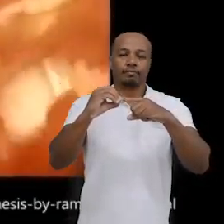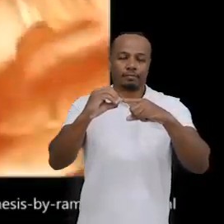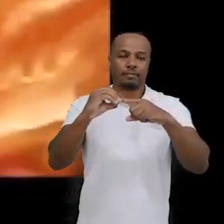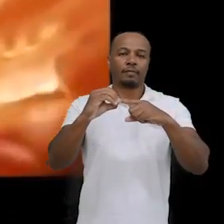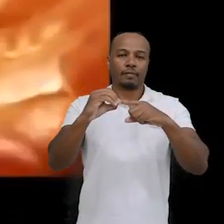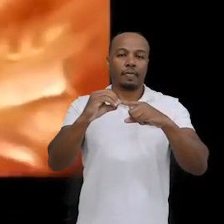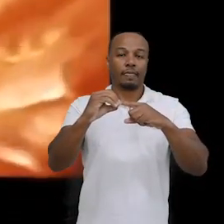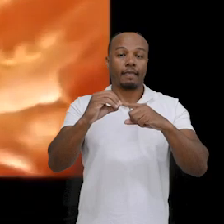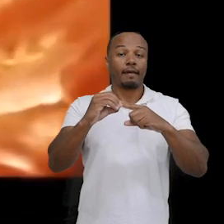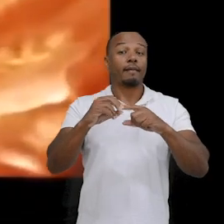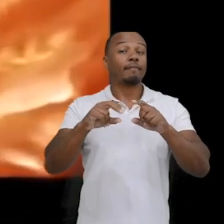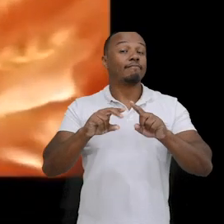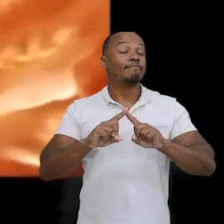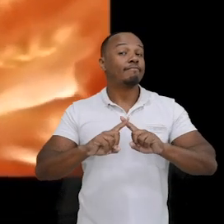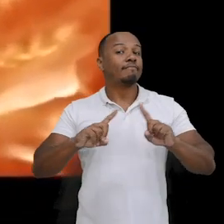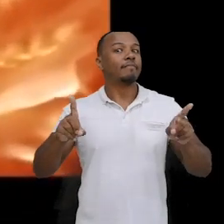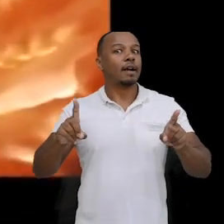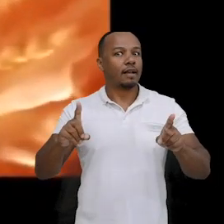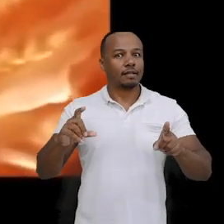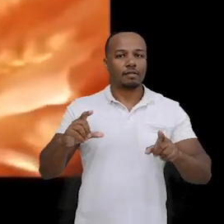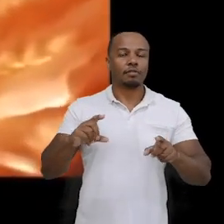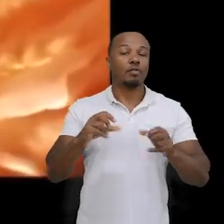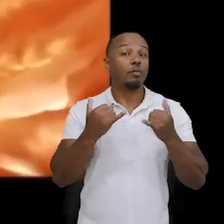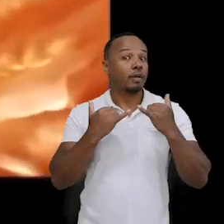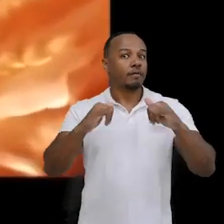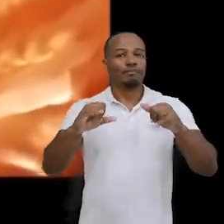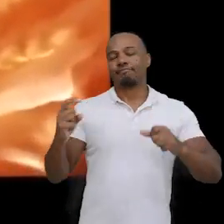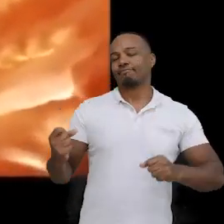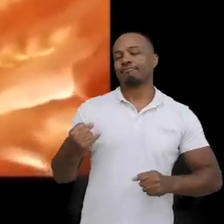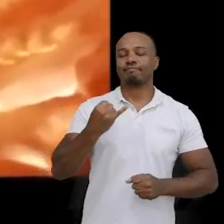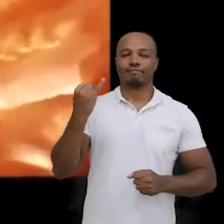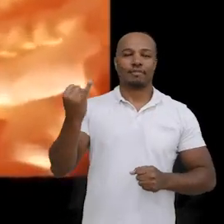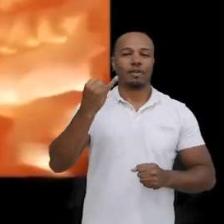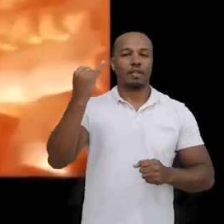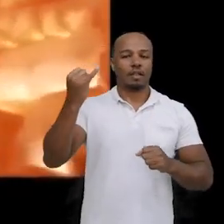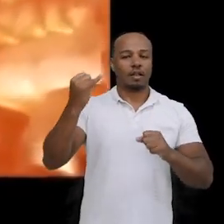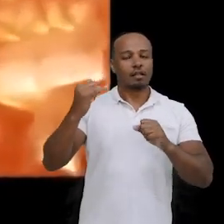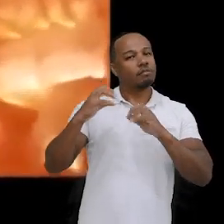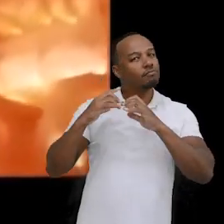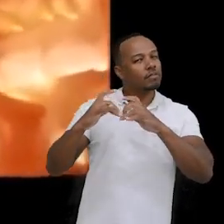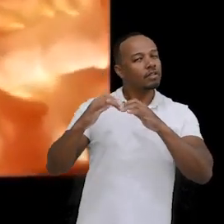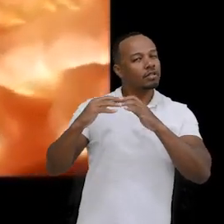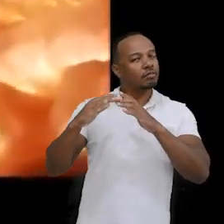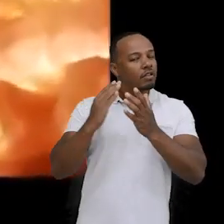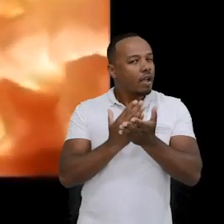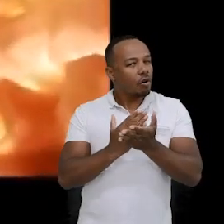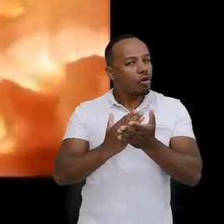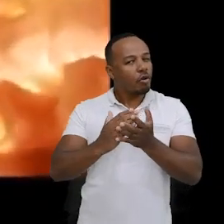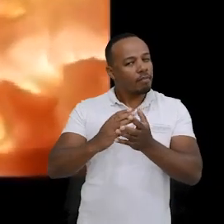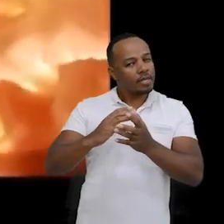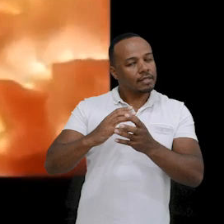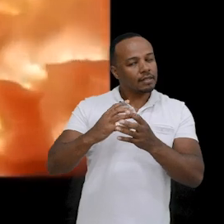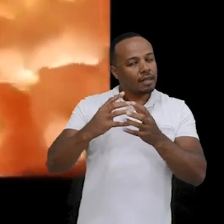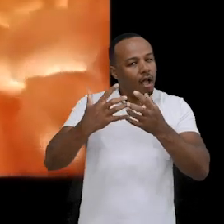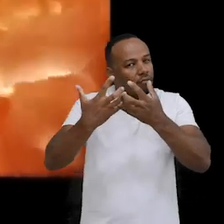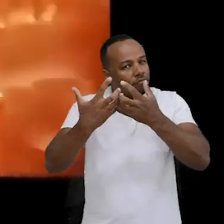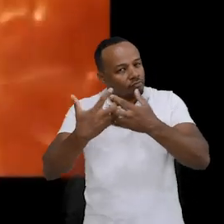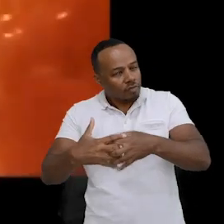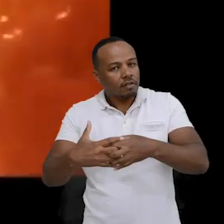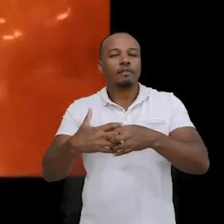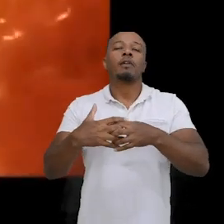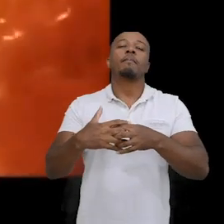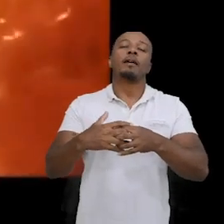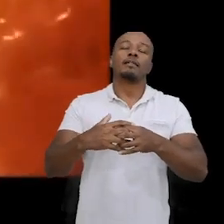espermatozoide. Porém, uma informação bem importante é que esse cérebro que vai começar a se formar vai